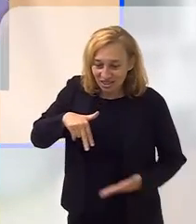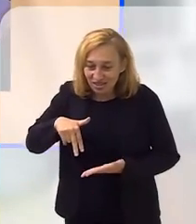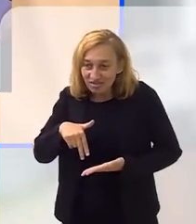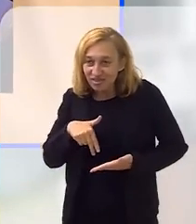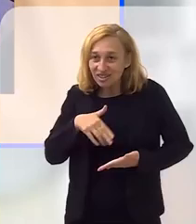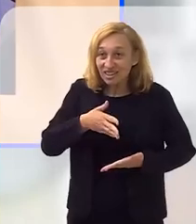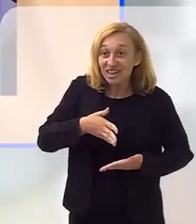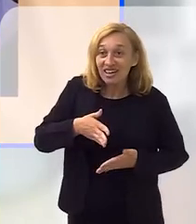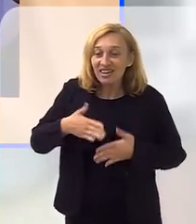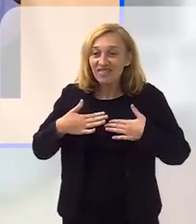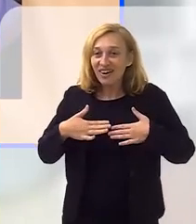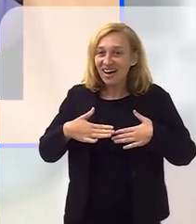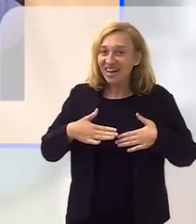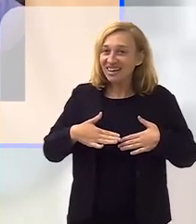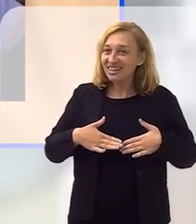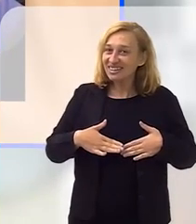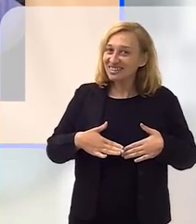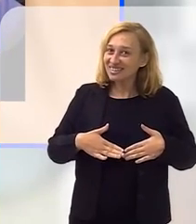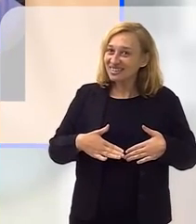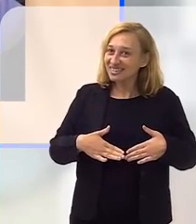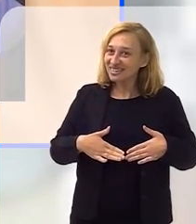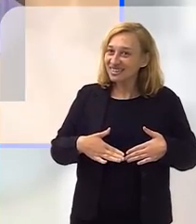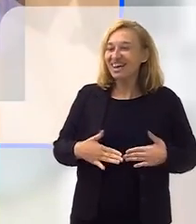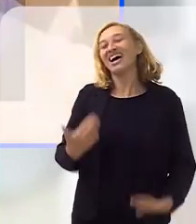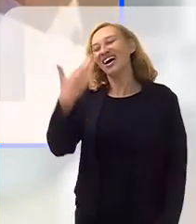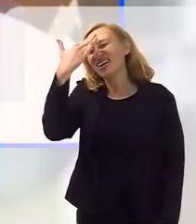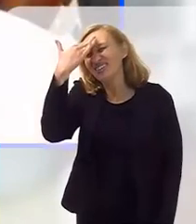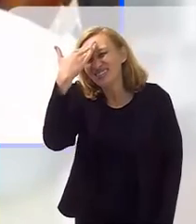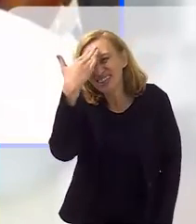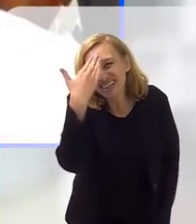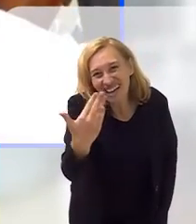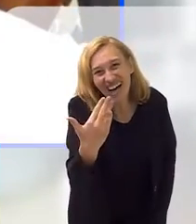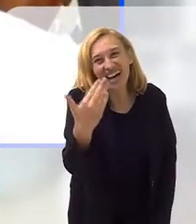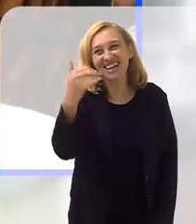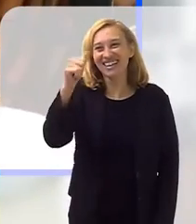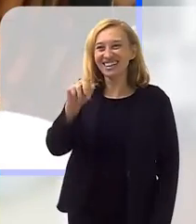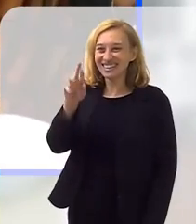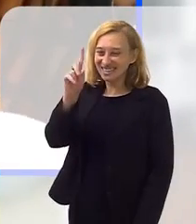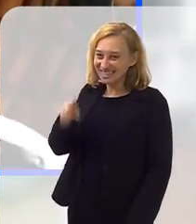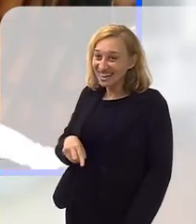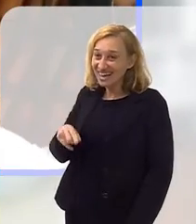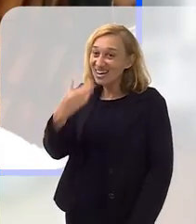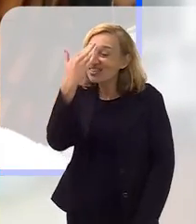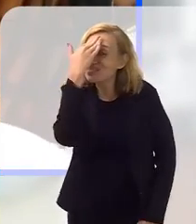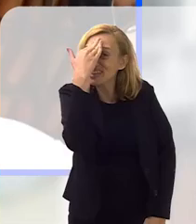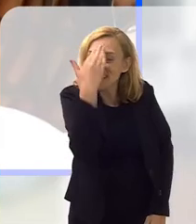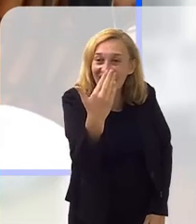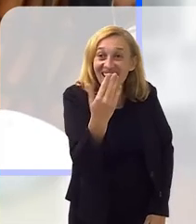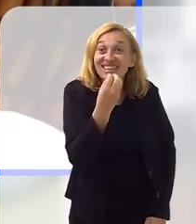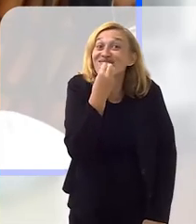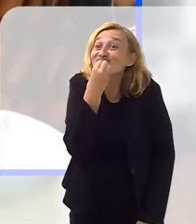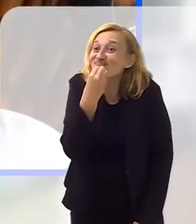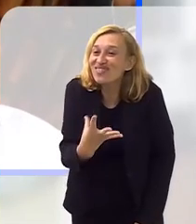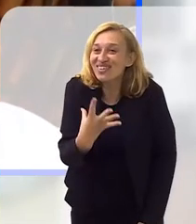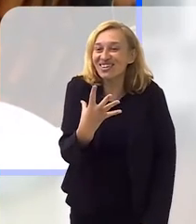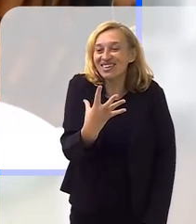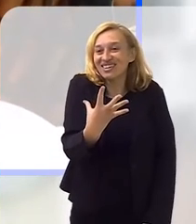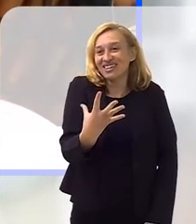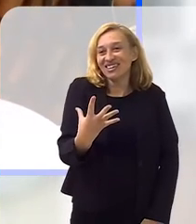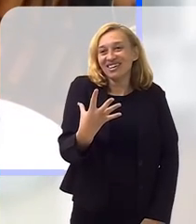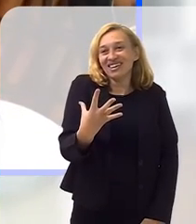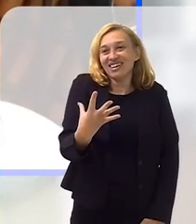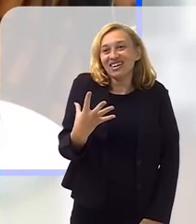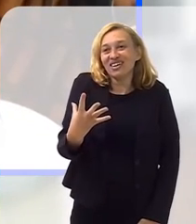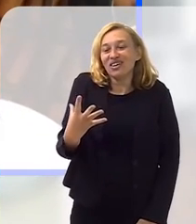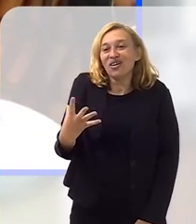devagarinho. Alguém me avisou pra pisar nesse chão devagarinho. Muito obrigada, André. Obrigado,